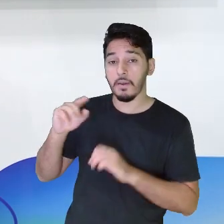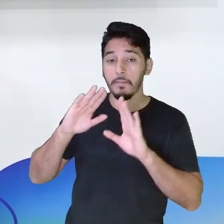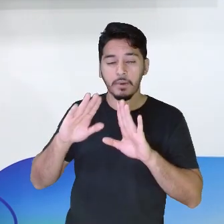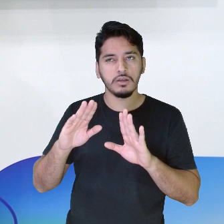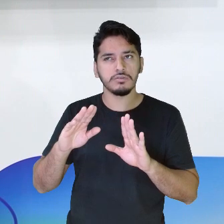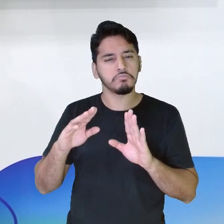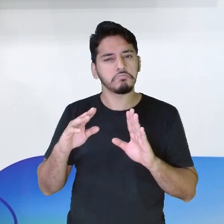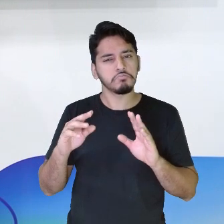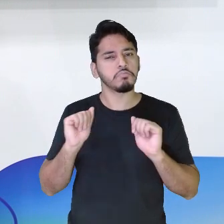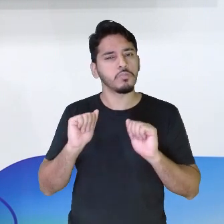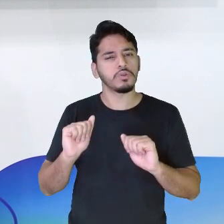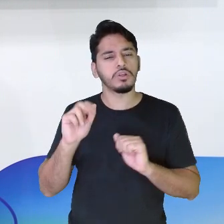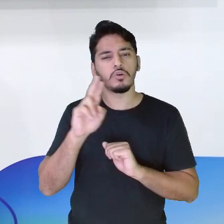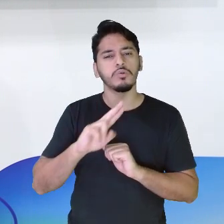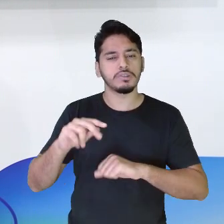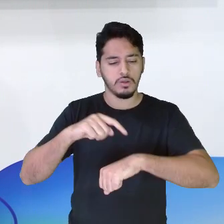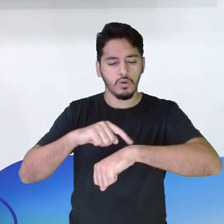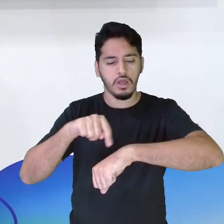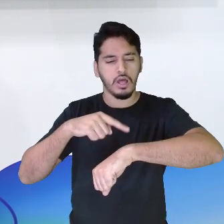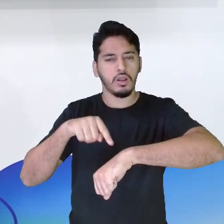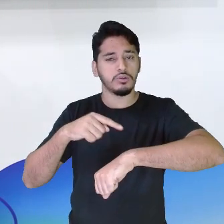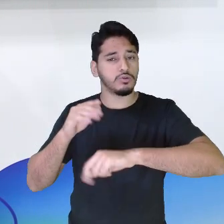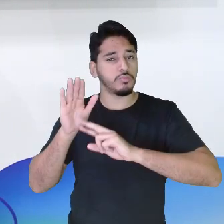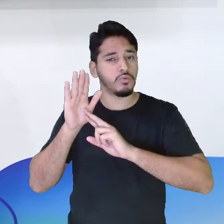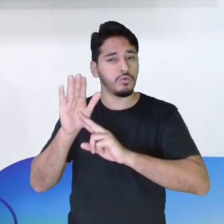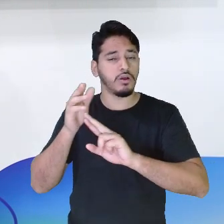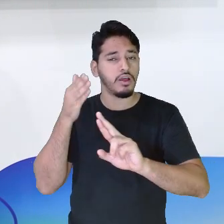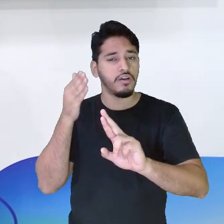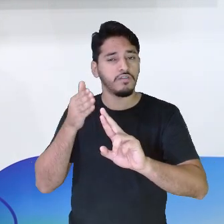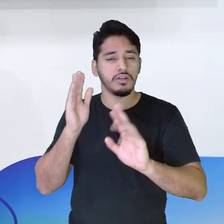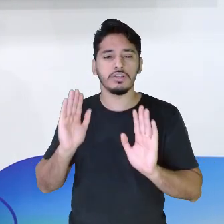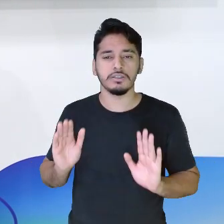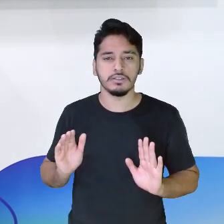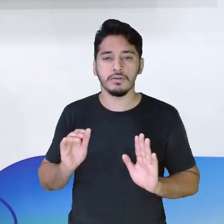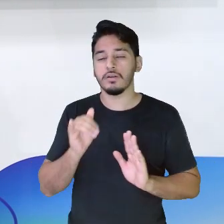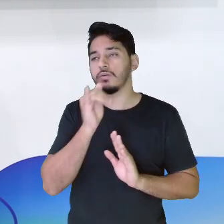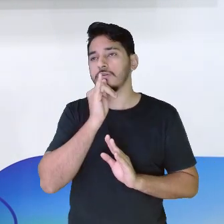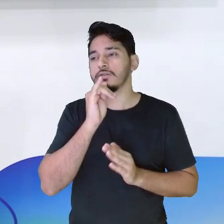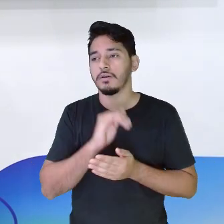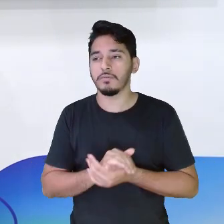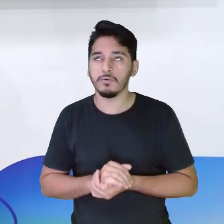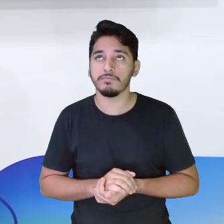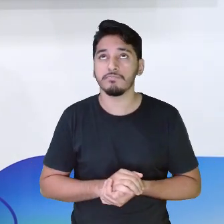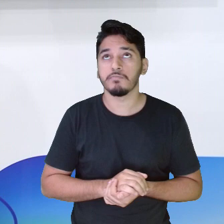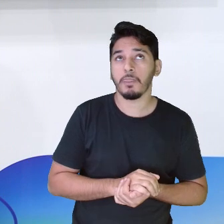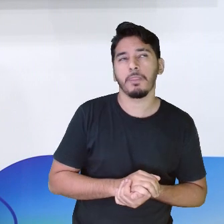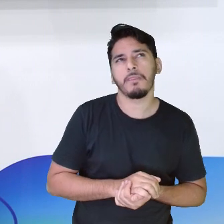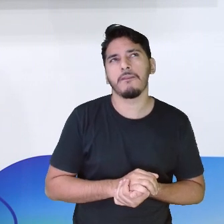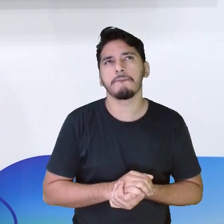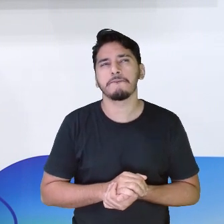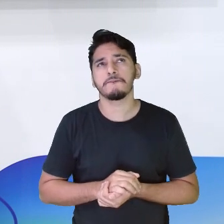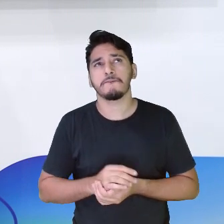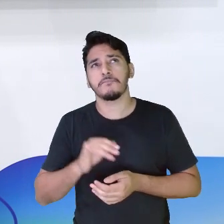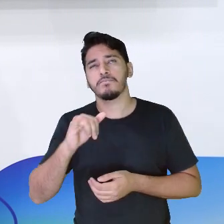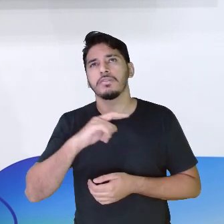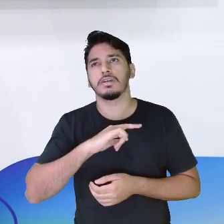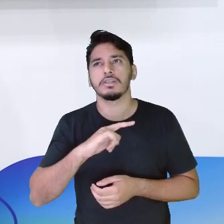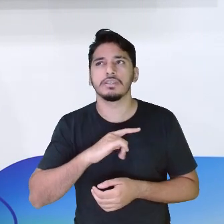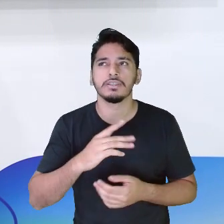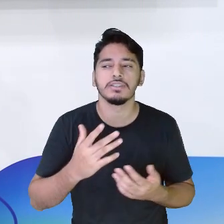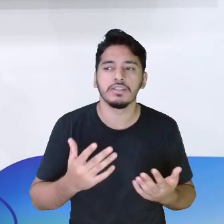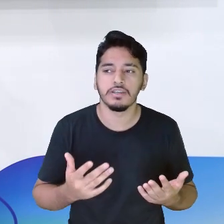eu poderia utilizar um relógio como referência. Por exemplo, se eu tiver o meu